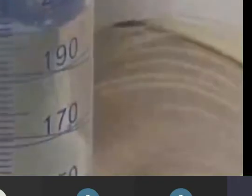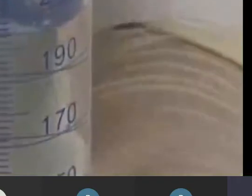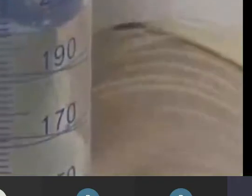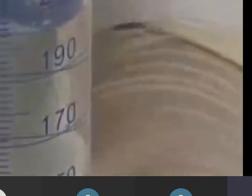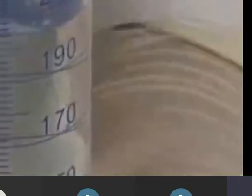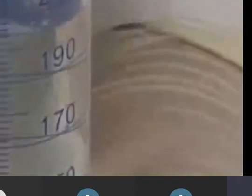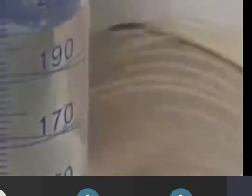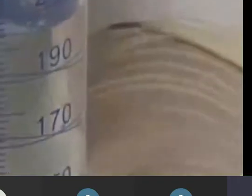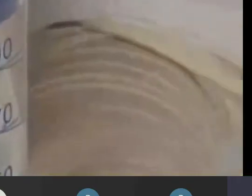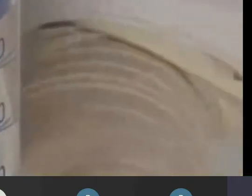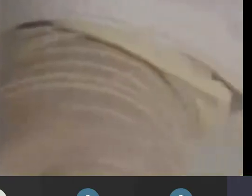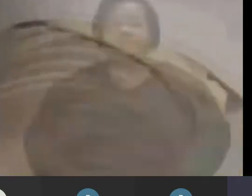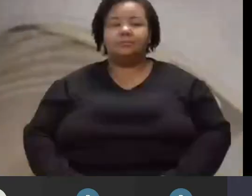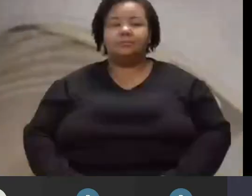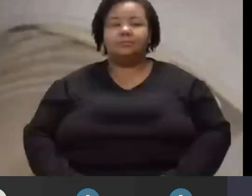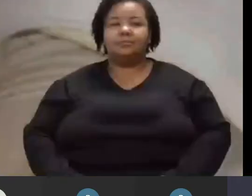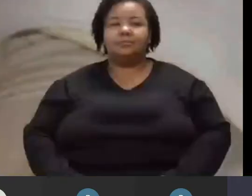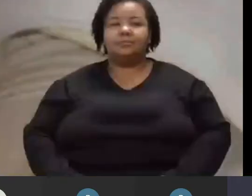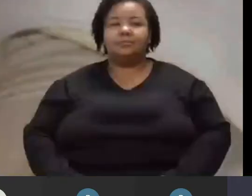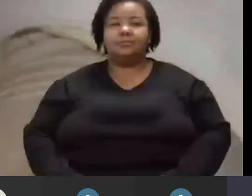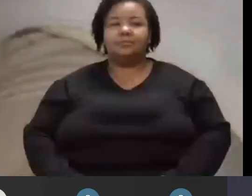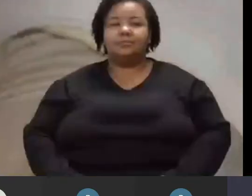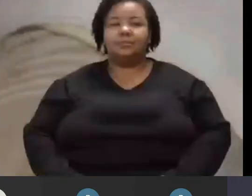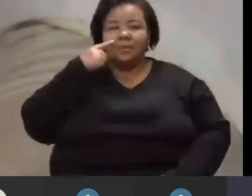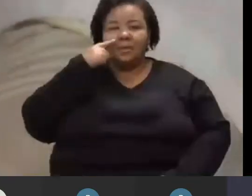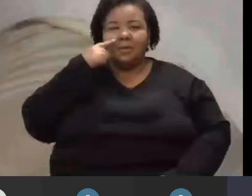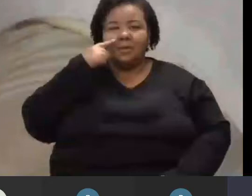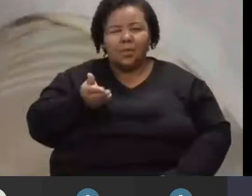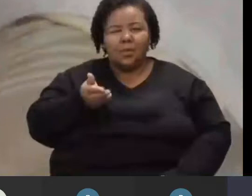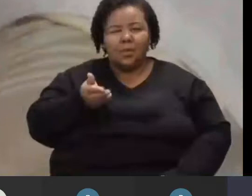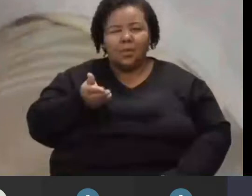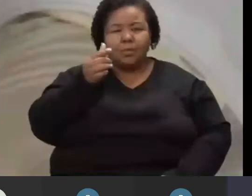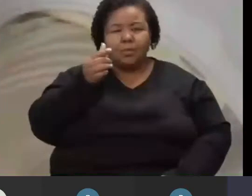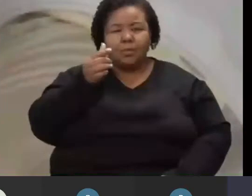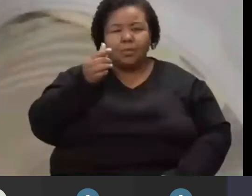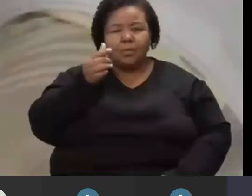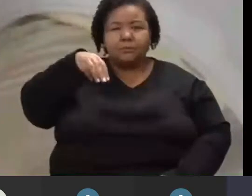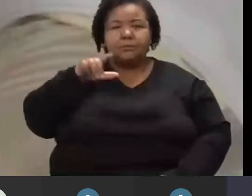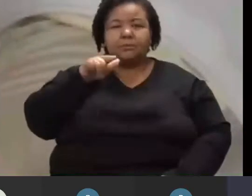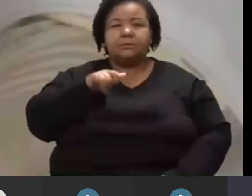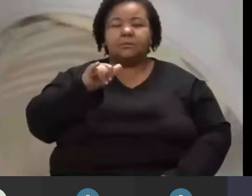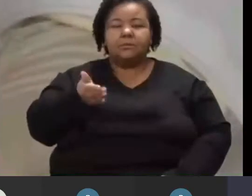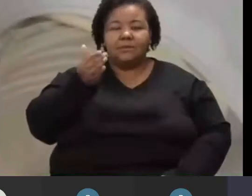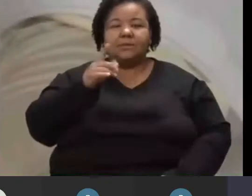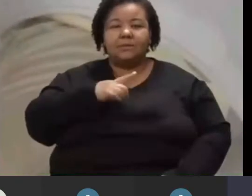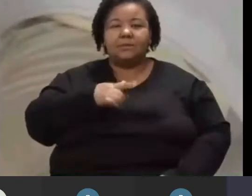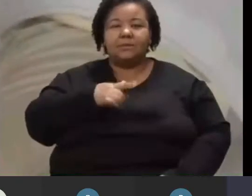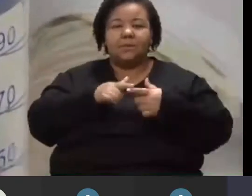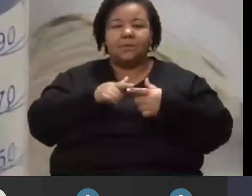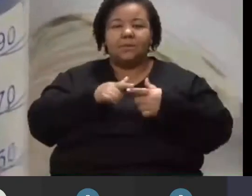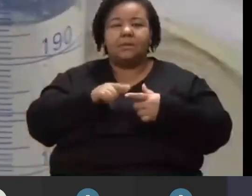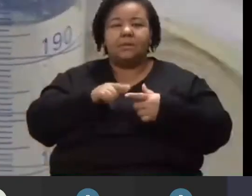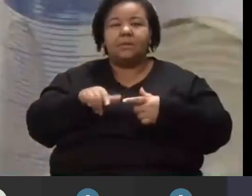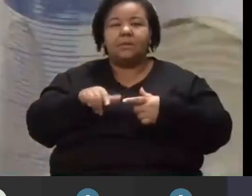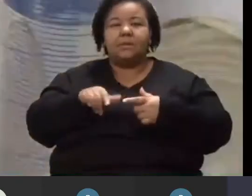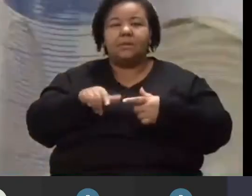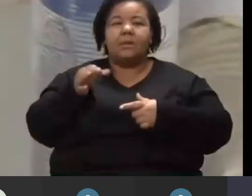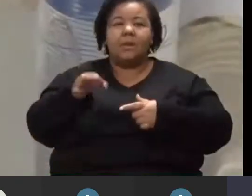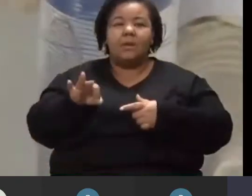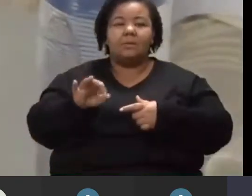E aí, então, repare que aí passou um pouquinho dos 200 ml. E aí, se passar, tem problema? Vai dar errado? Não, o que você vai